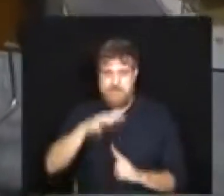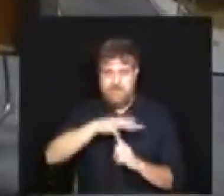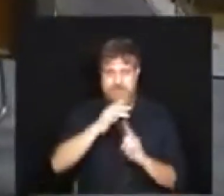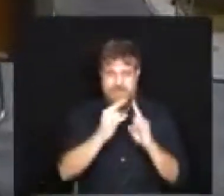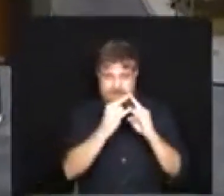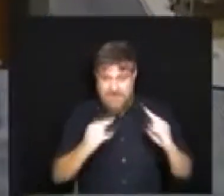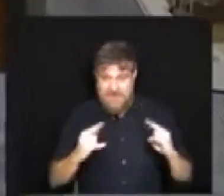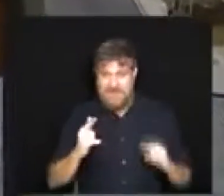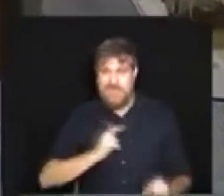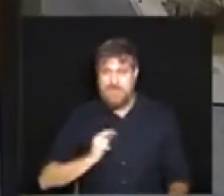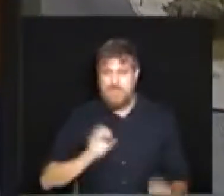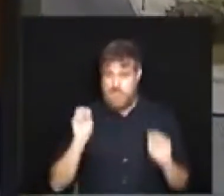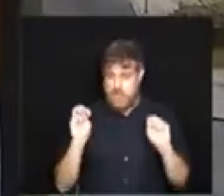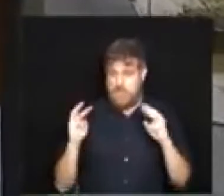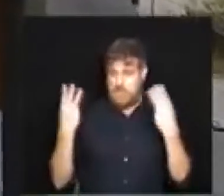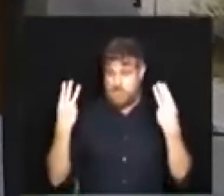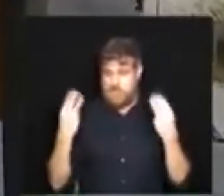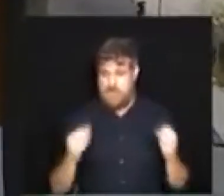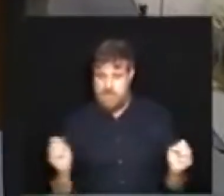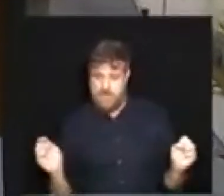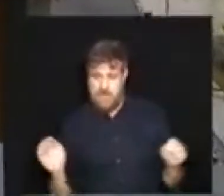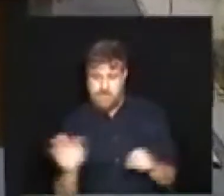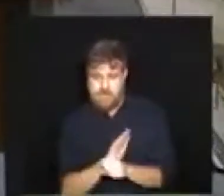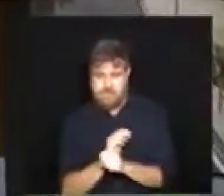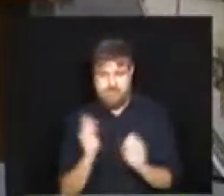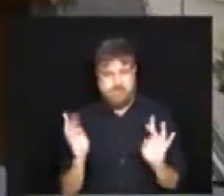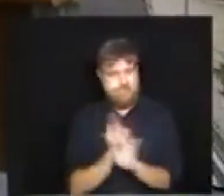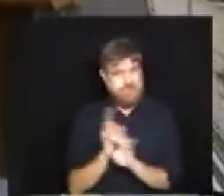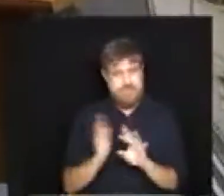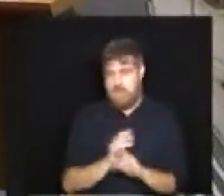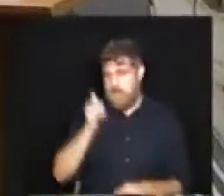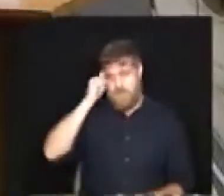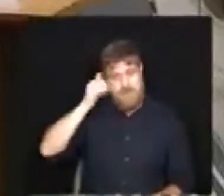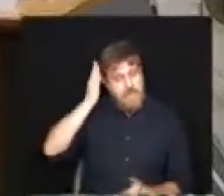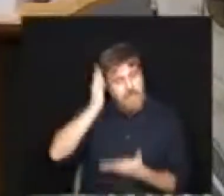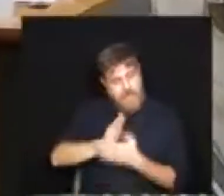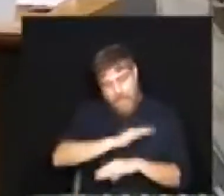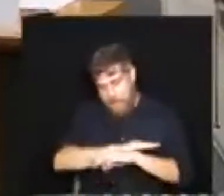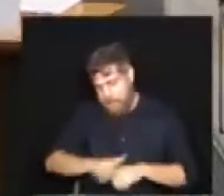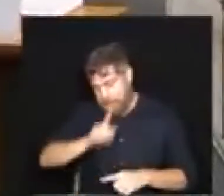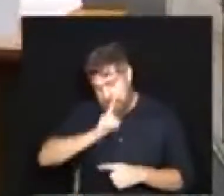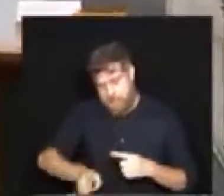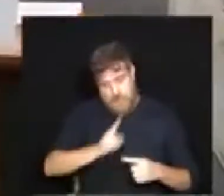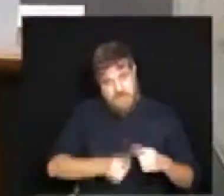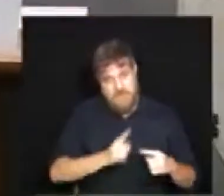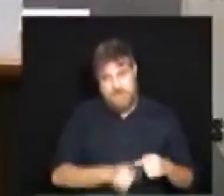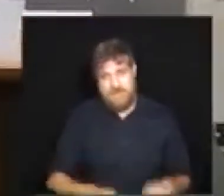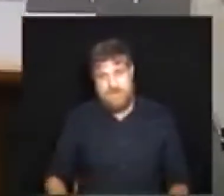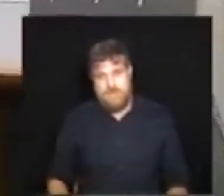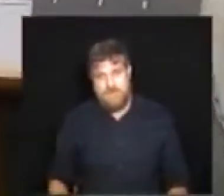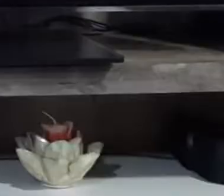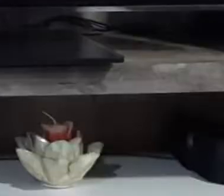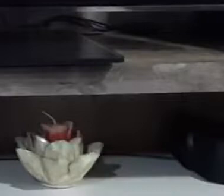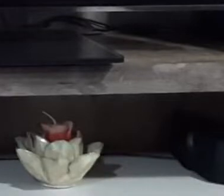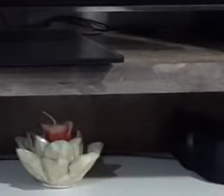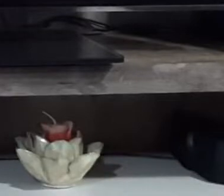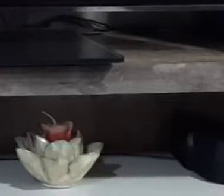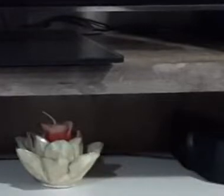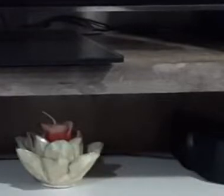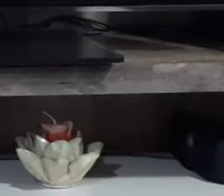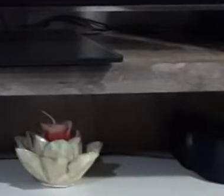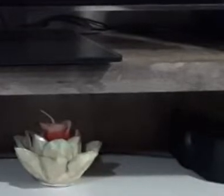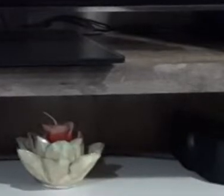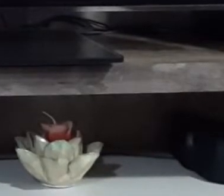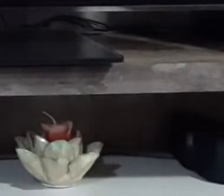tendo muita atração, muito show. Isso aí não vai ter nesse retorno, pelo menos nesse primeiro momento. Para dar